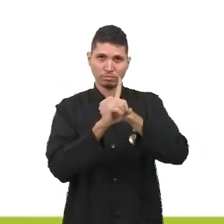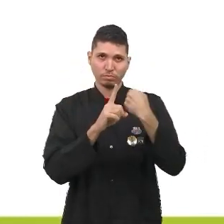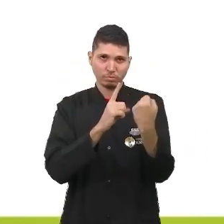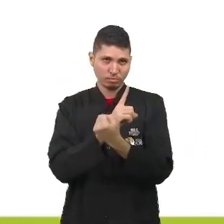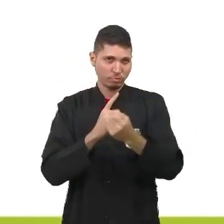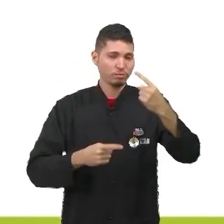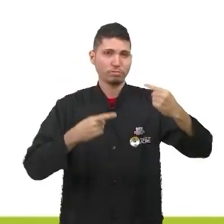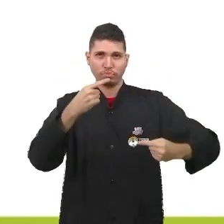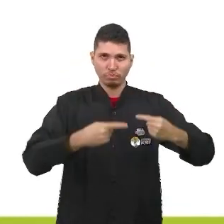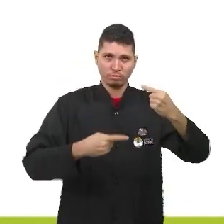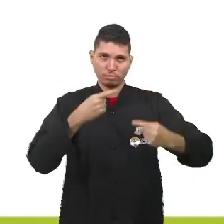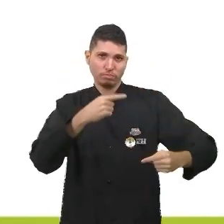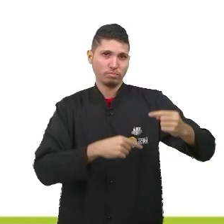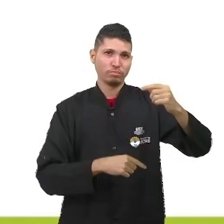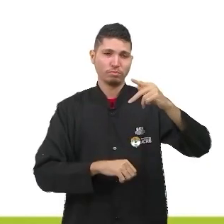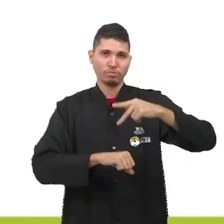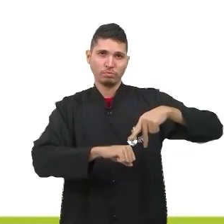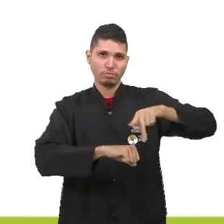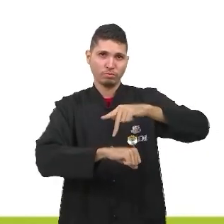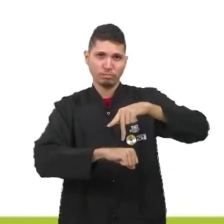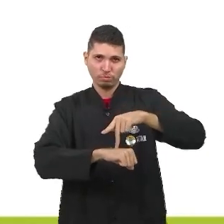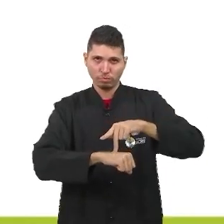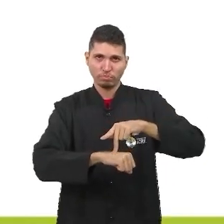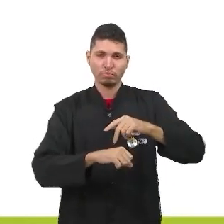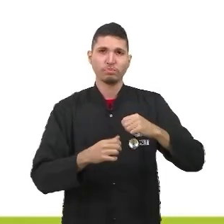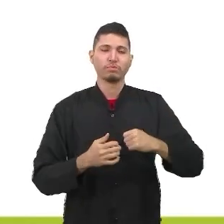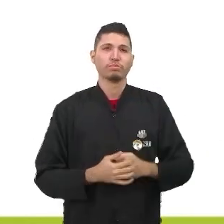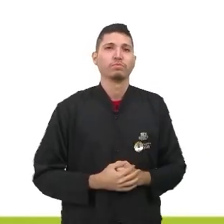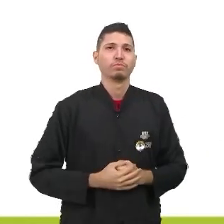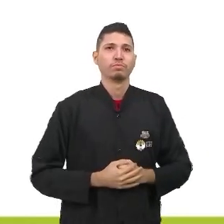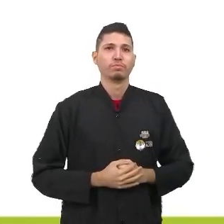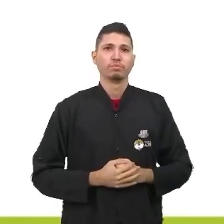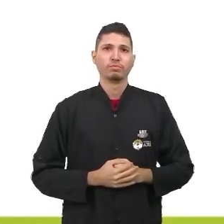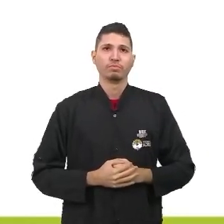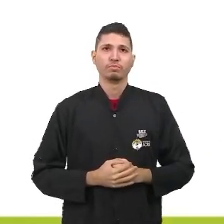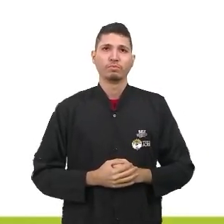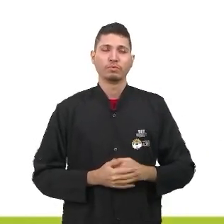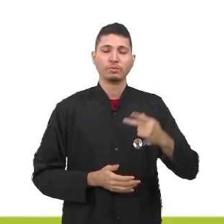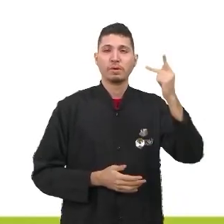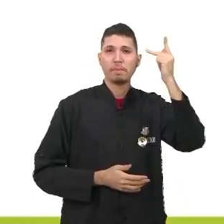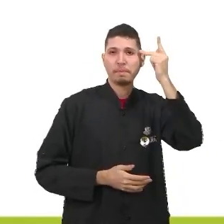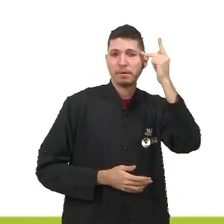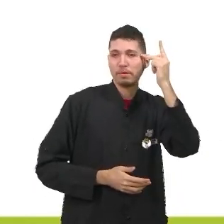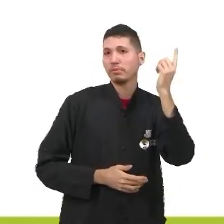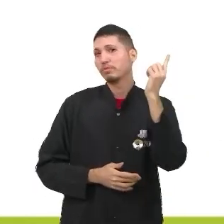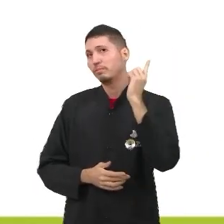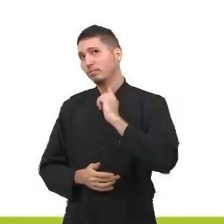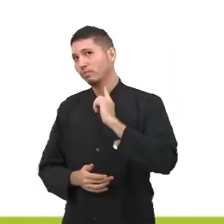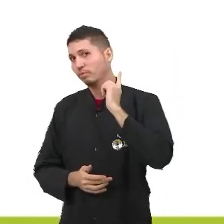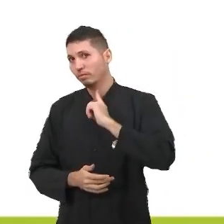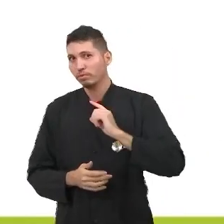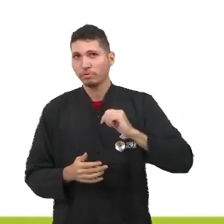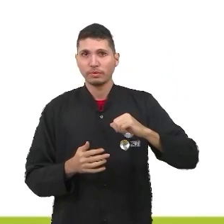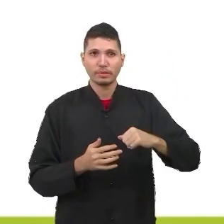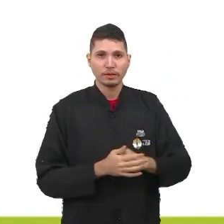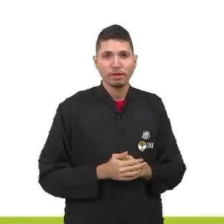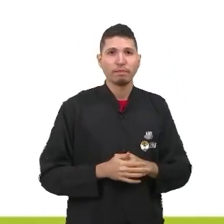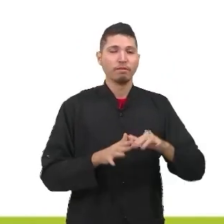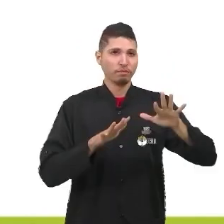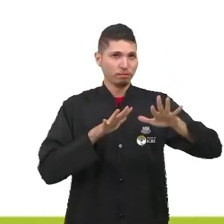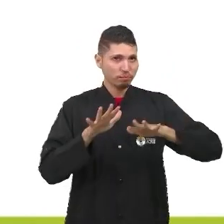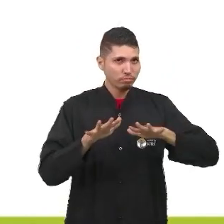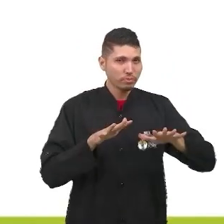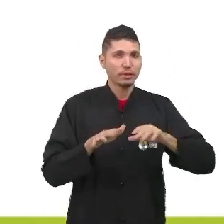do país, né? Porque como tratava-se do quê? São Paulo e Minas Gerais que ficava ali revezando, o povo já estava